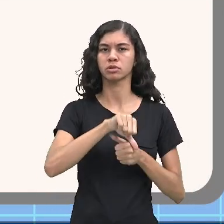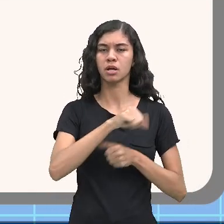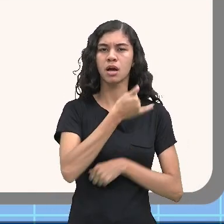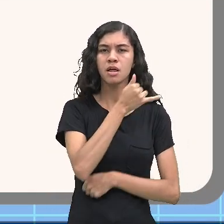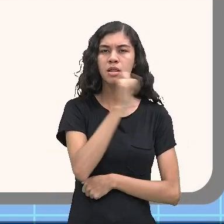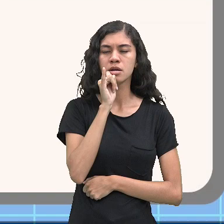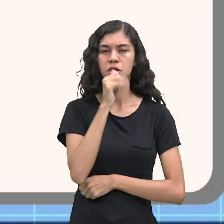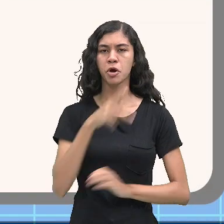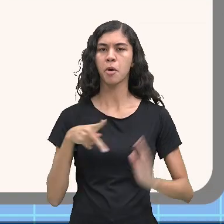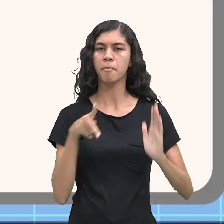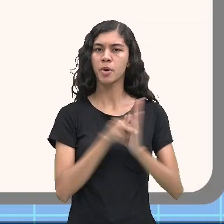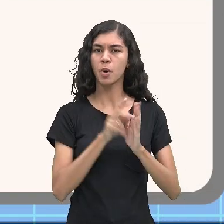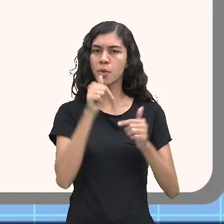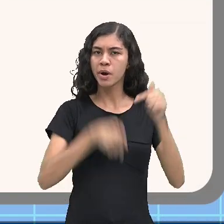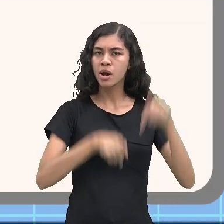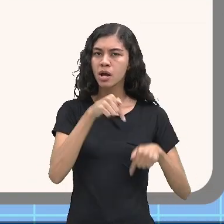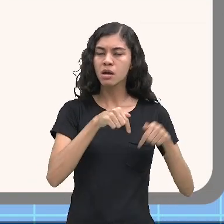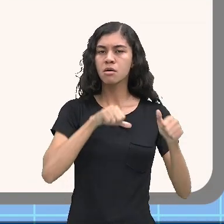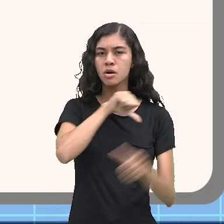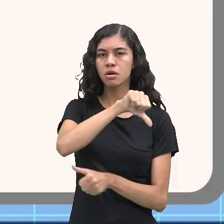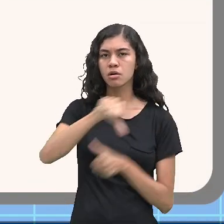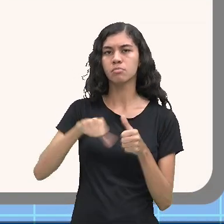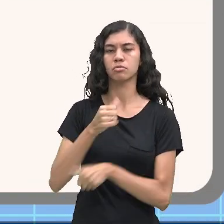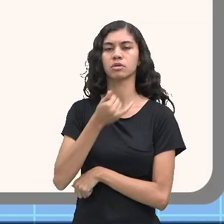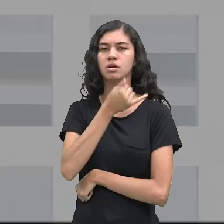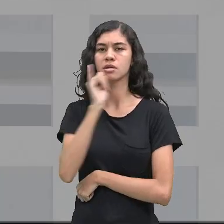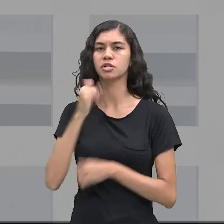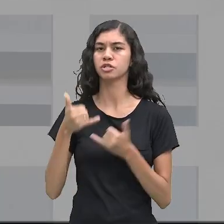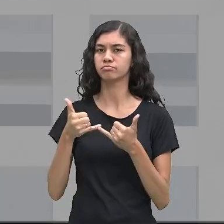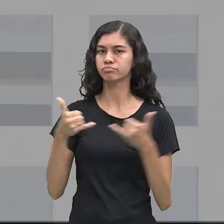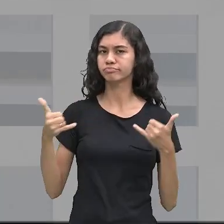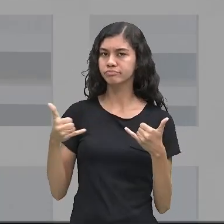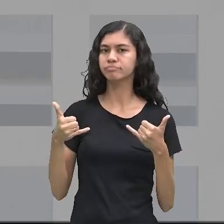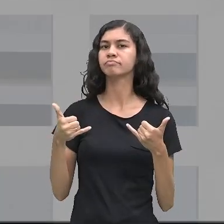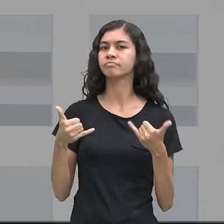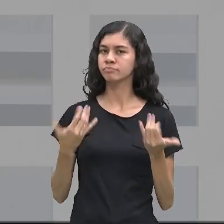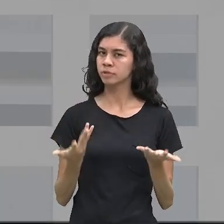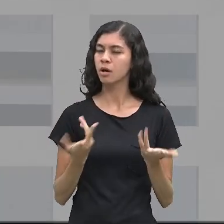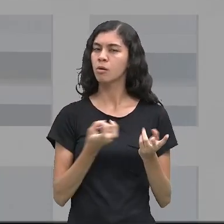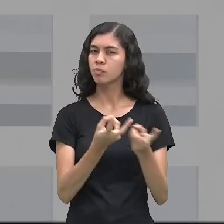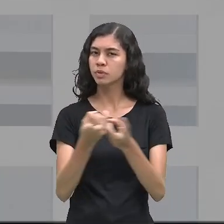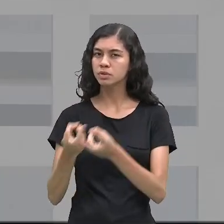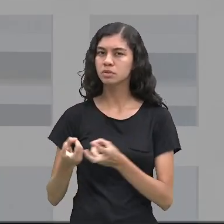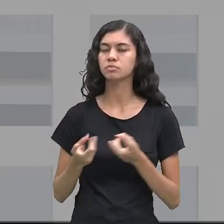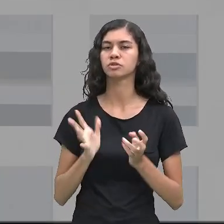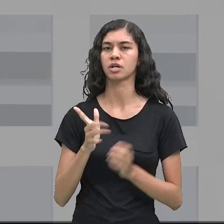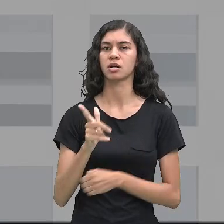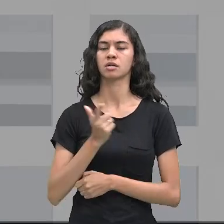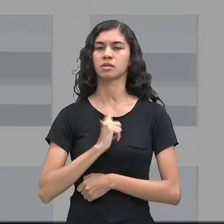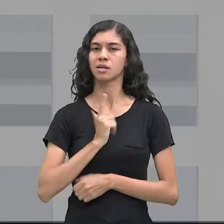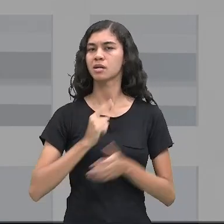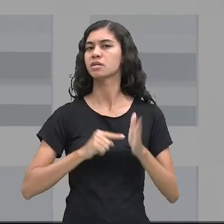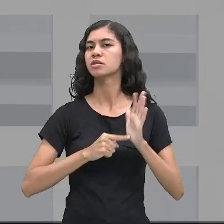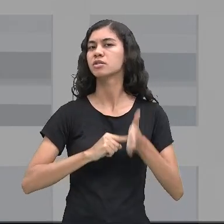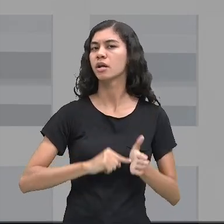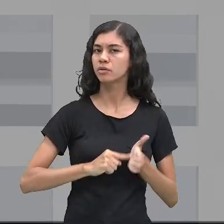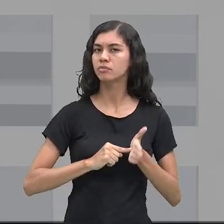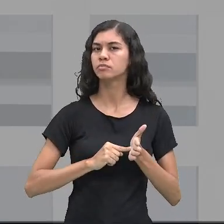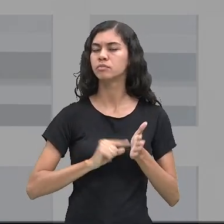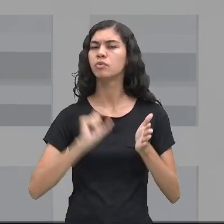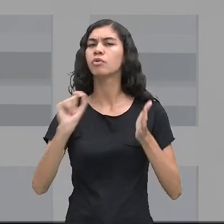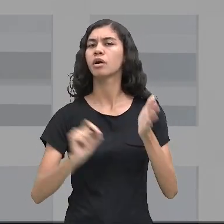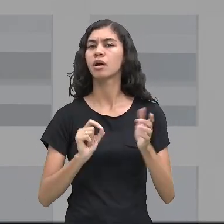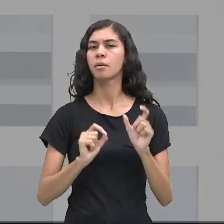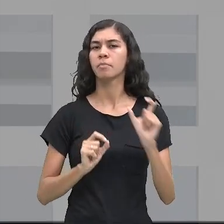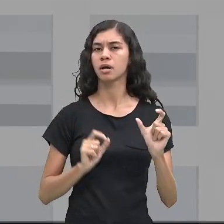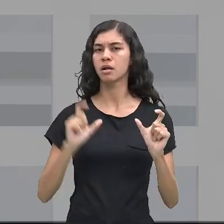em energia elétrica. Então veja, nós já temos aí uma espécie de gerador. Qual é a espécie? As